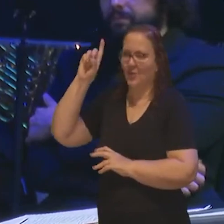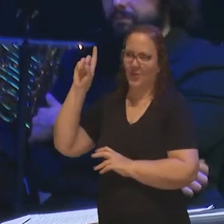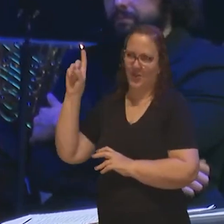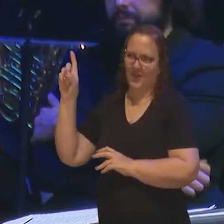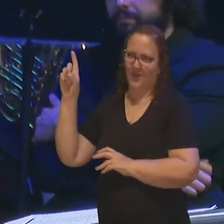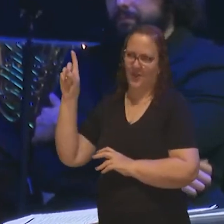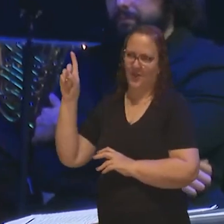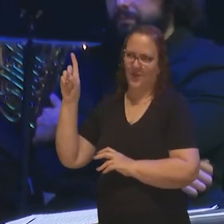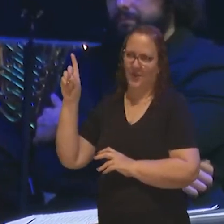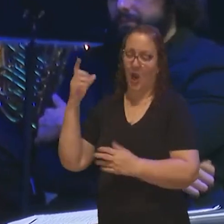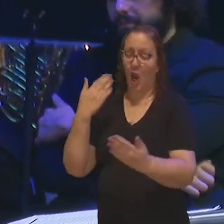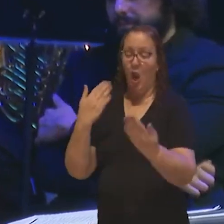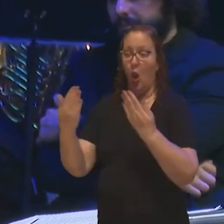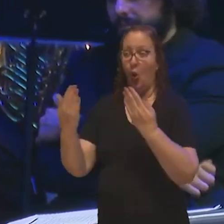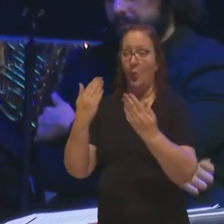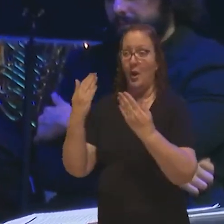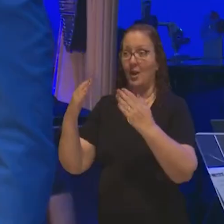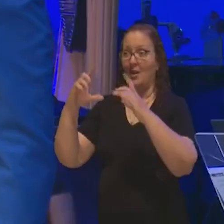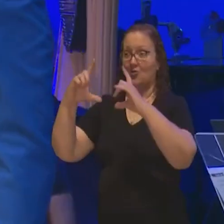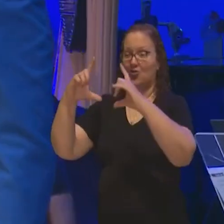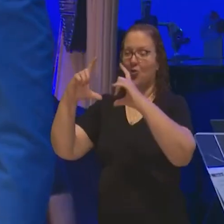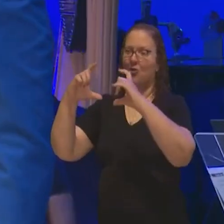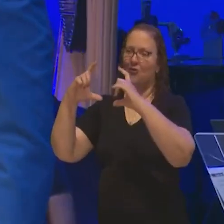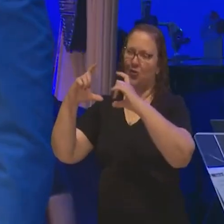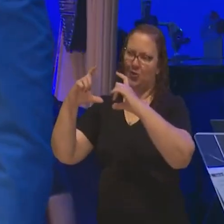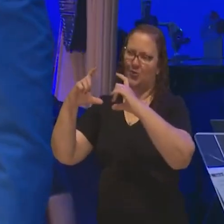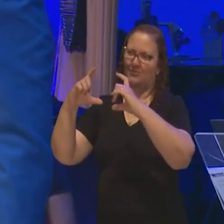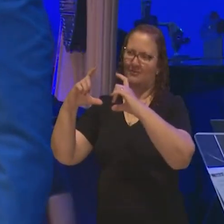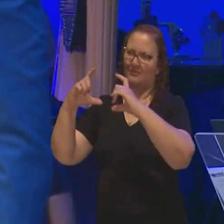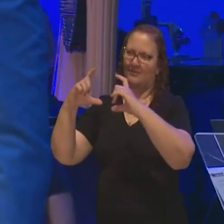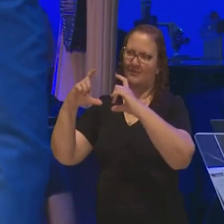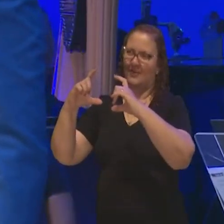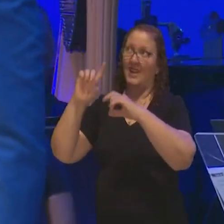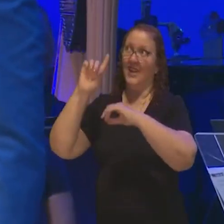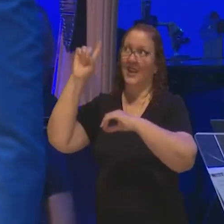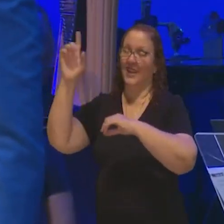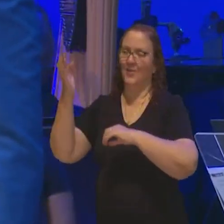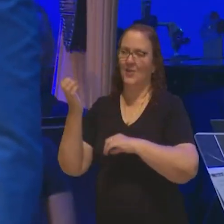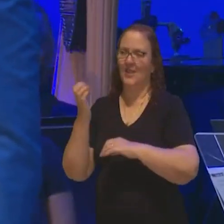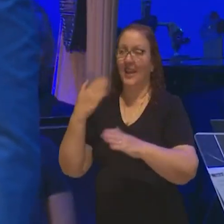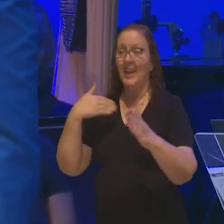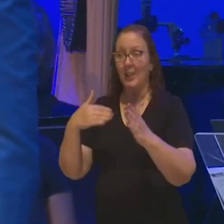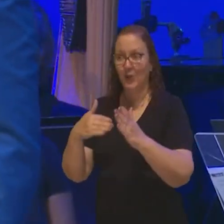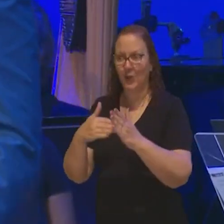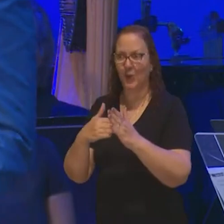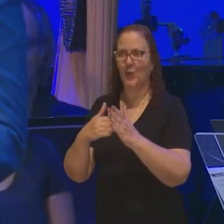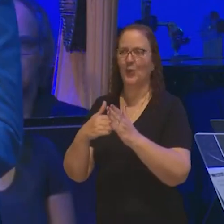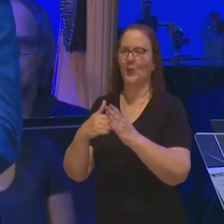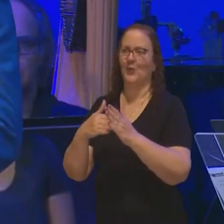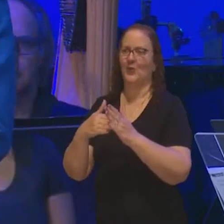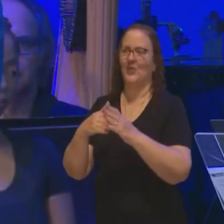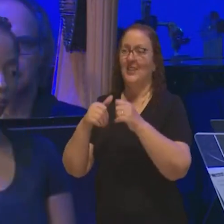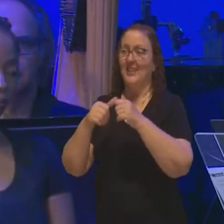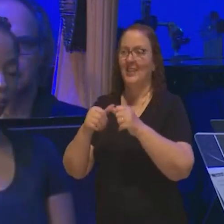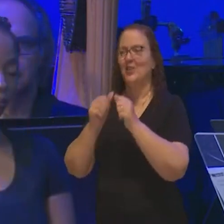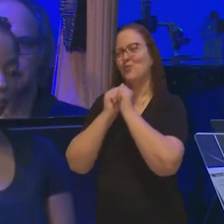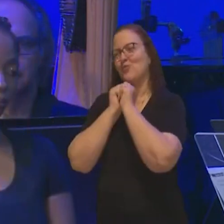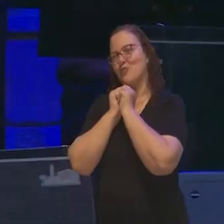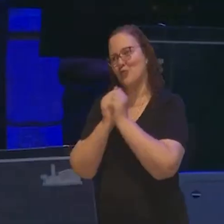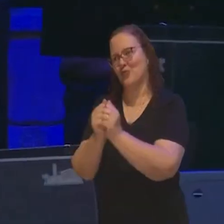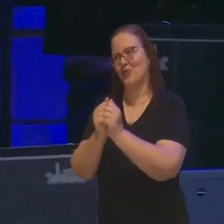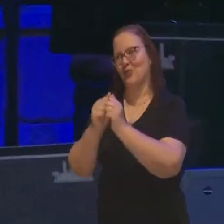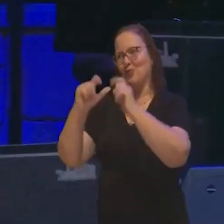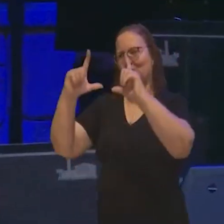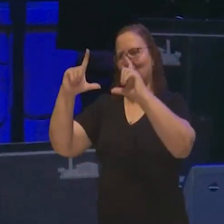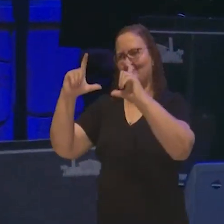nota a ausência de um, que é Tomé. E aí, diz o texto